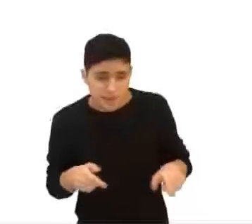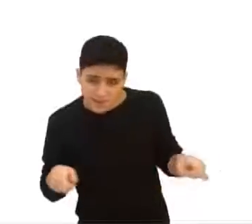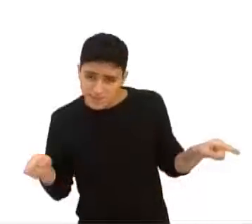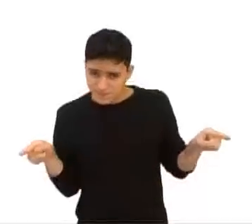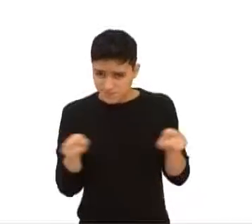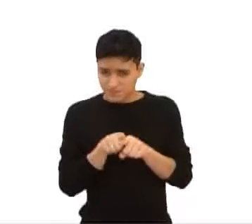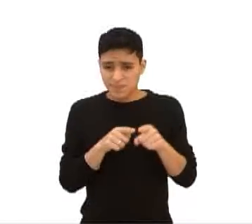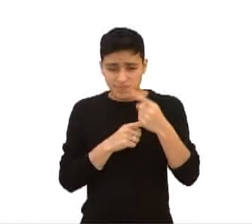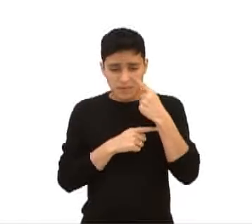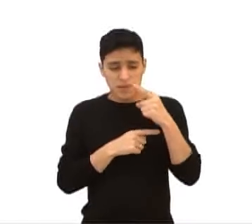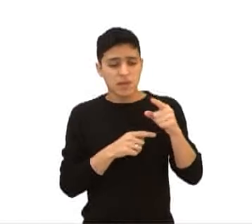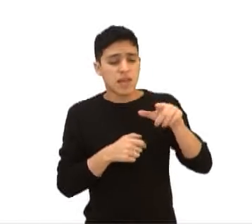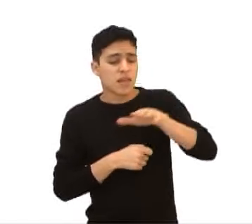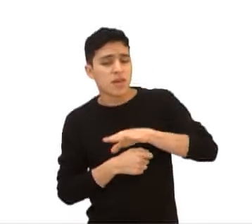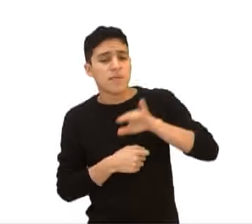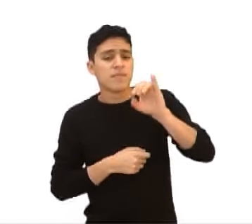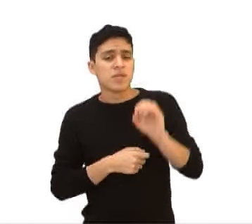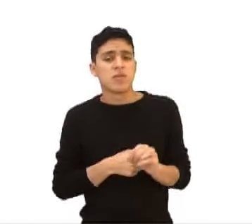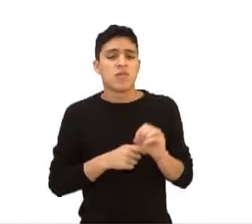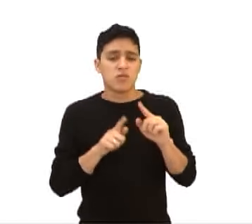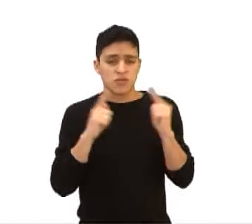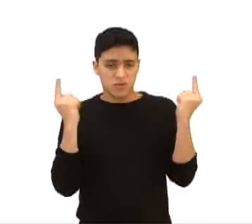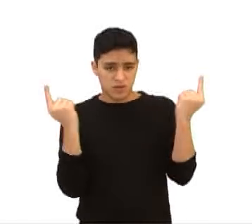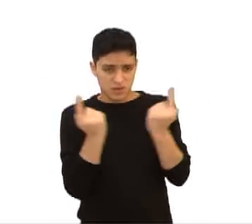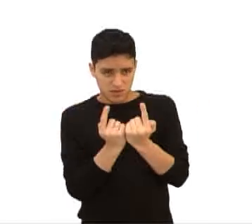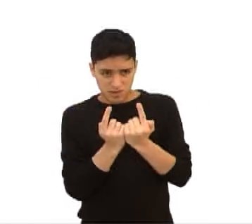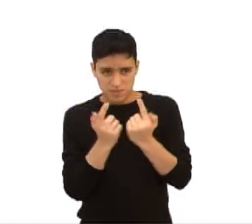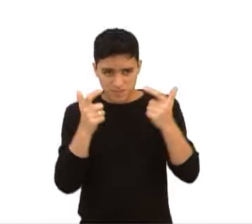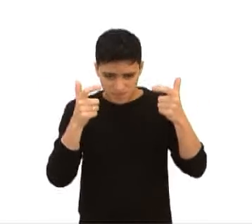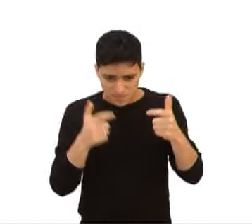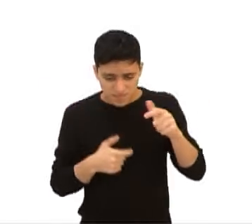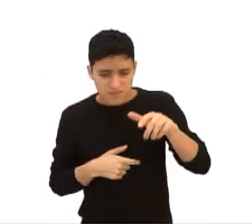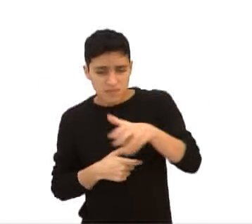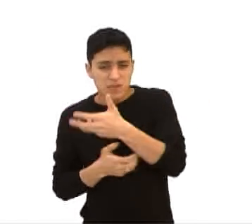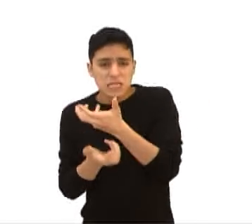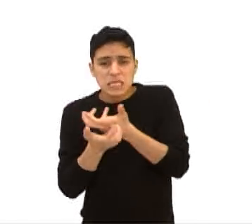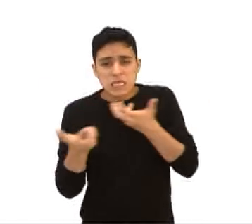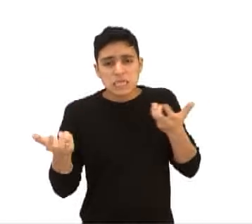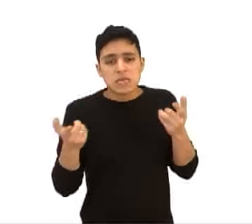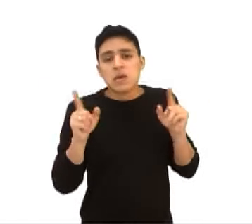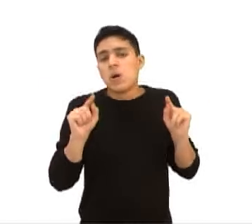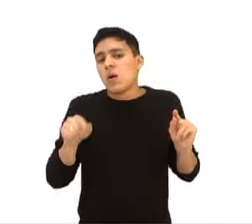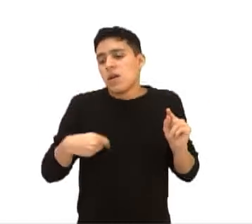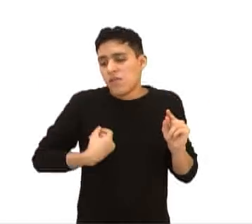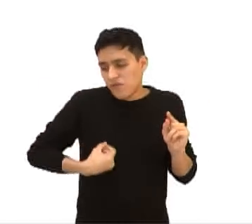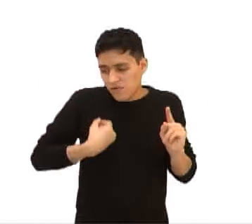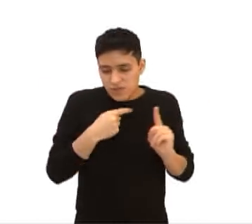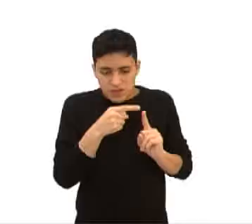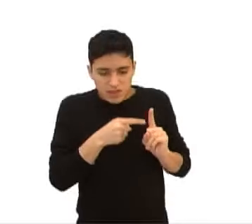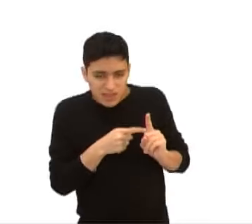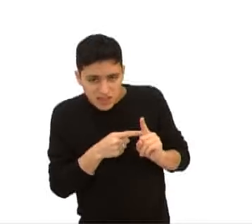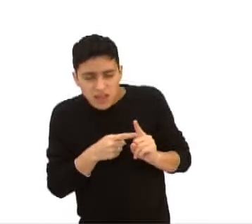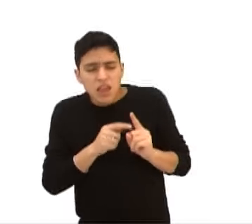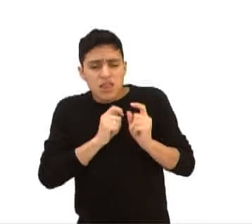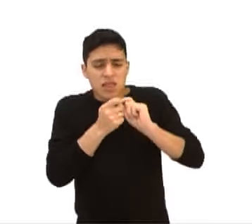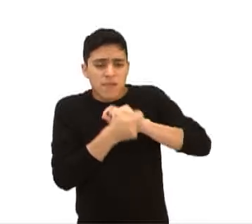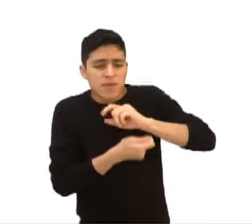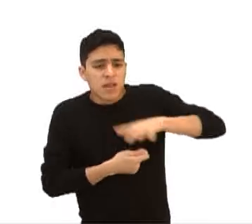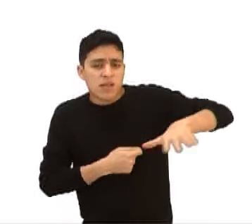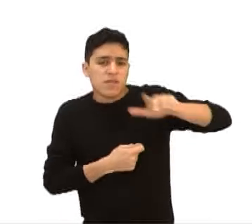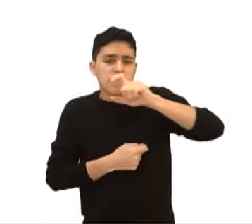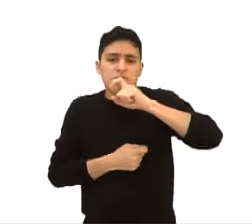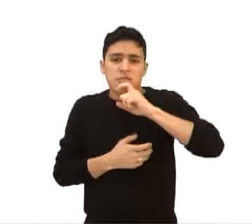região biogeográfica subárida, setentrional e seca, na qual as formas de vida vegetal estão adaptadas ao clima